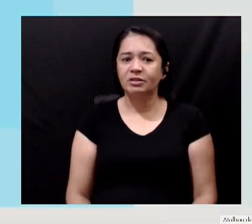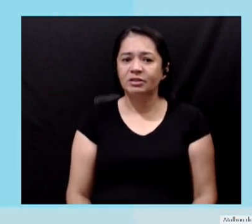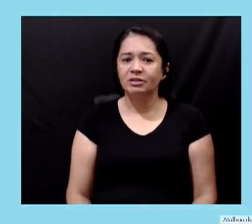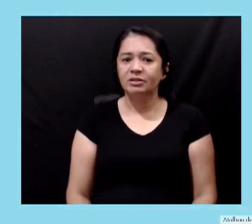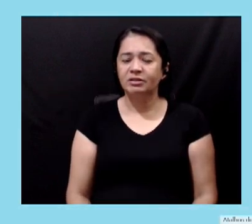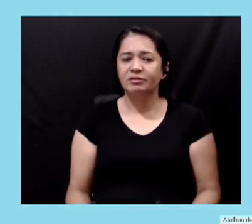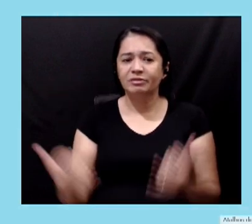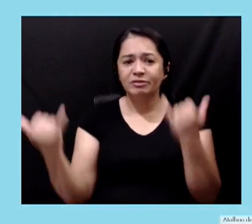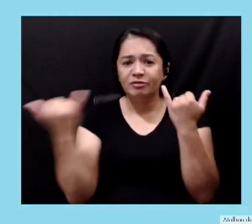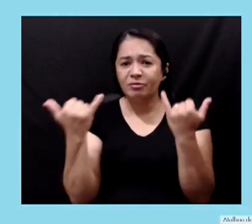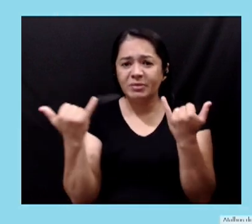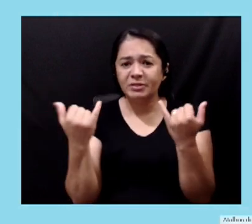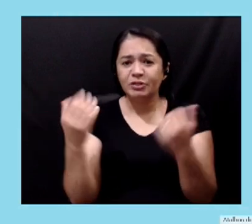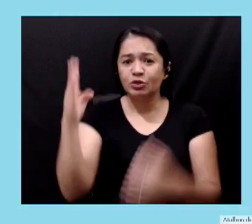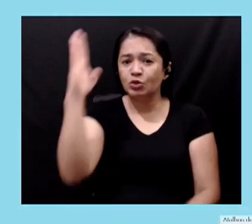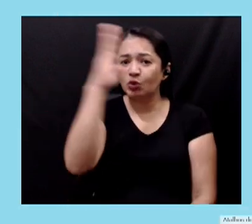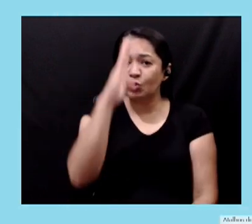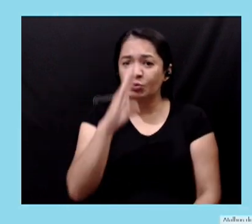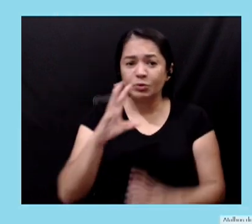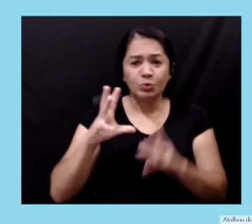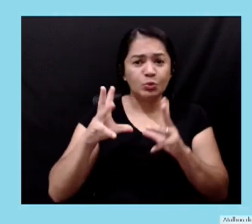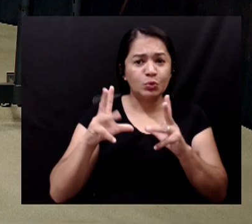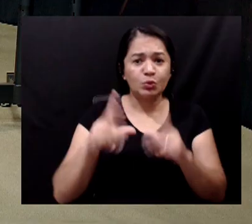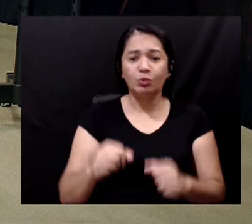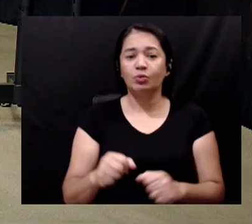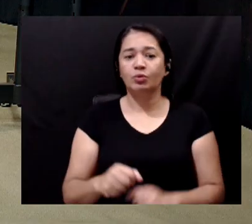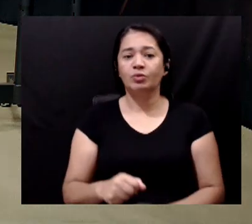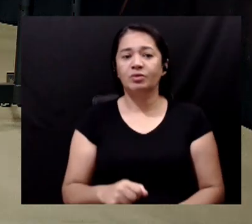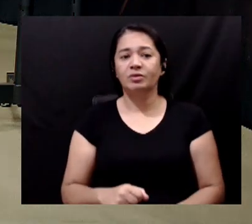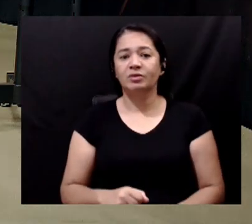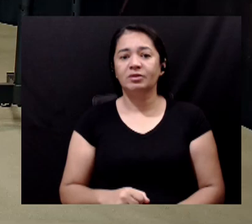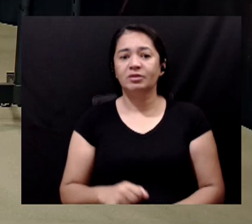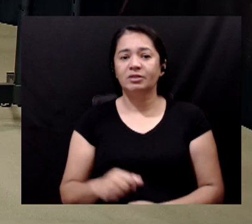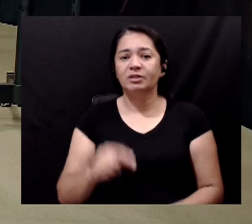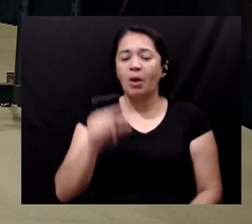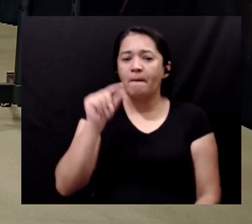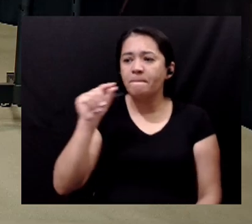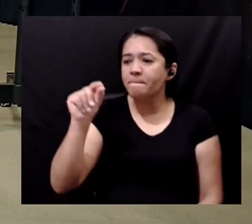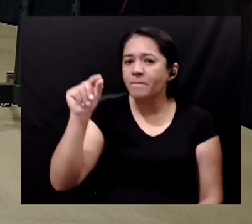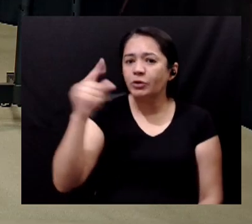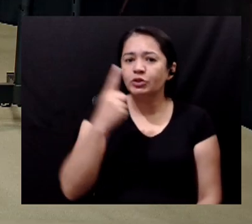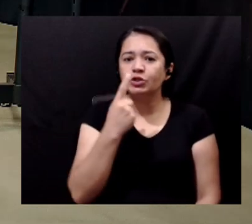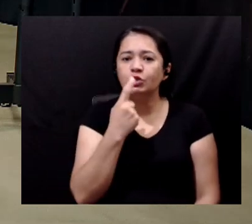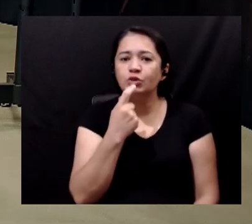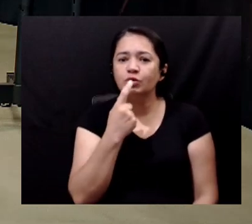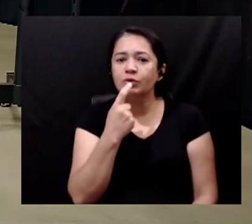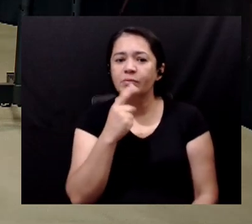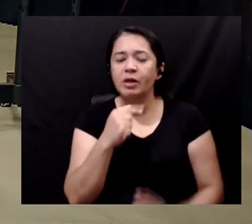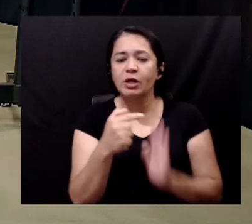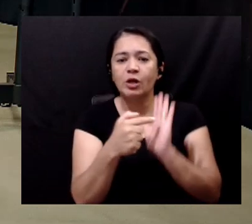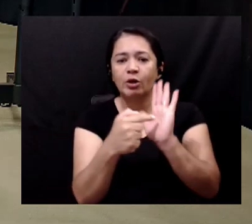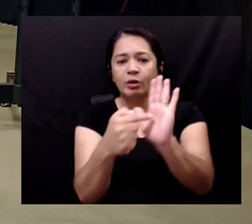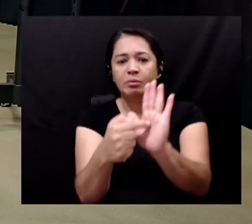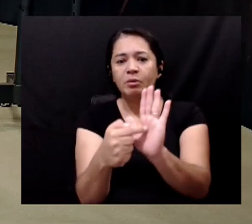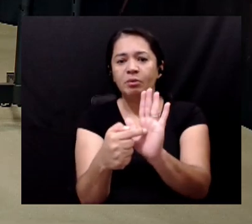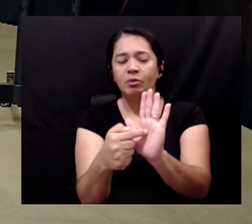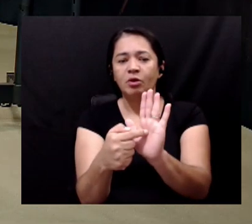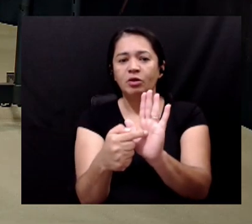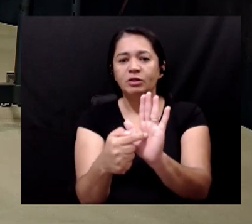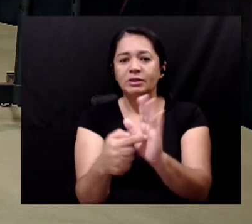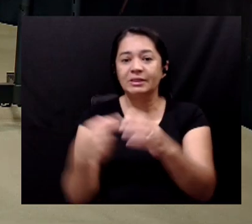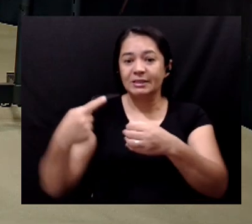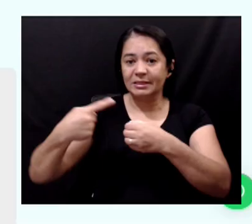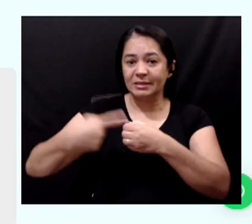do Brasil todo, né? E são pontinhos vermelhos que mostram cidades,